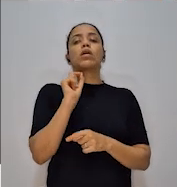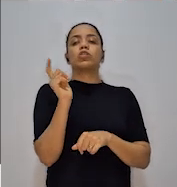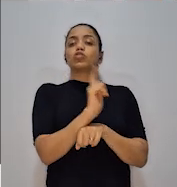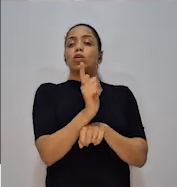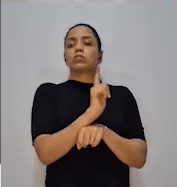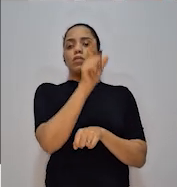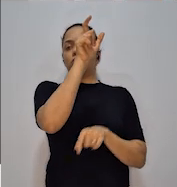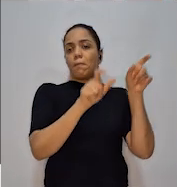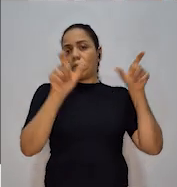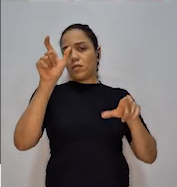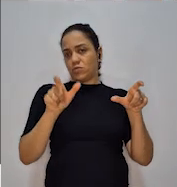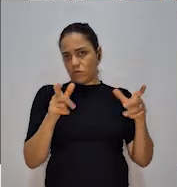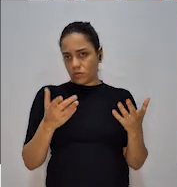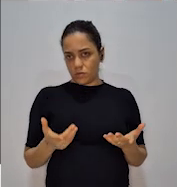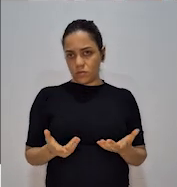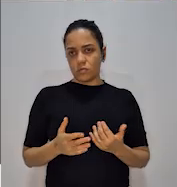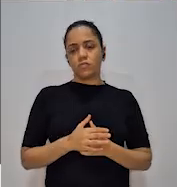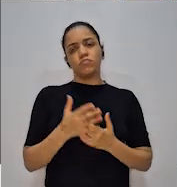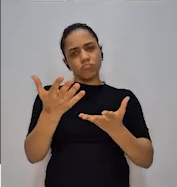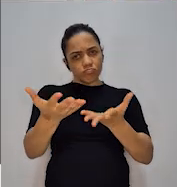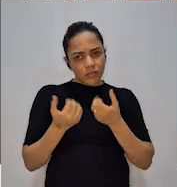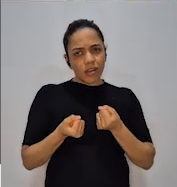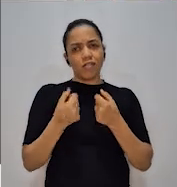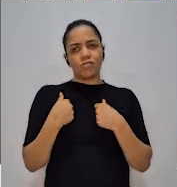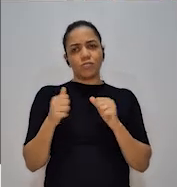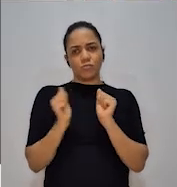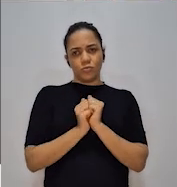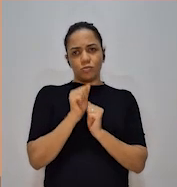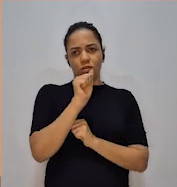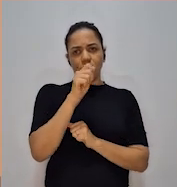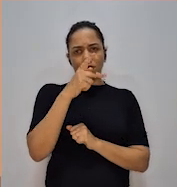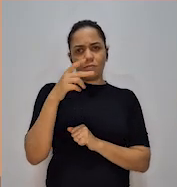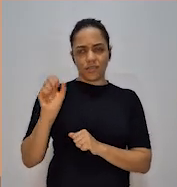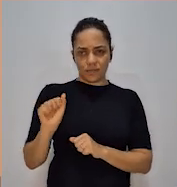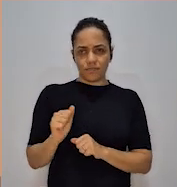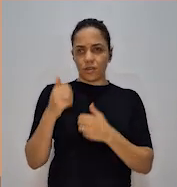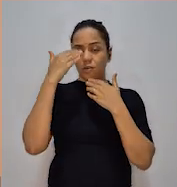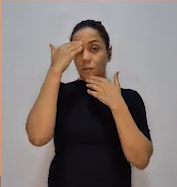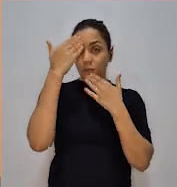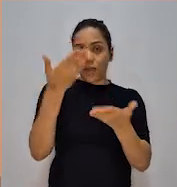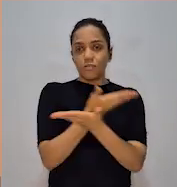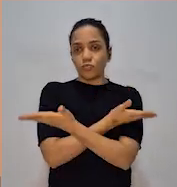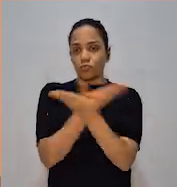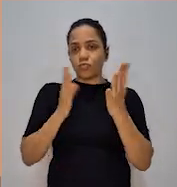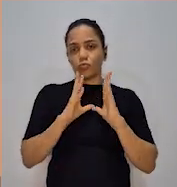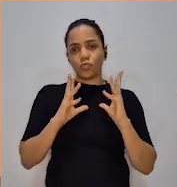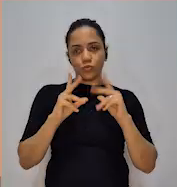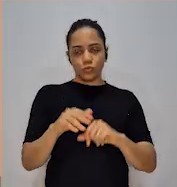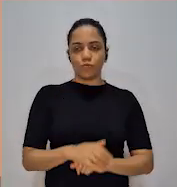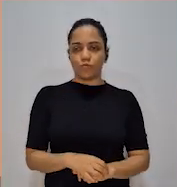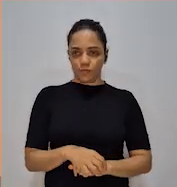e no Brasil. Então, venham com a gente, com a APSA. Obrigado a todos